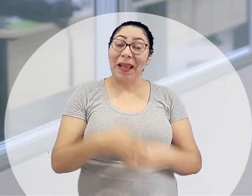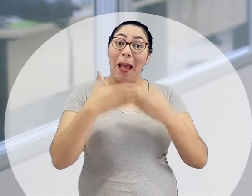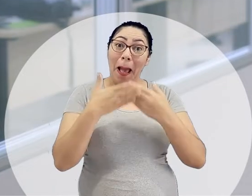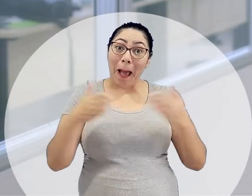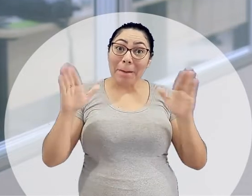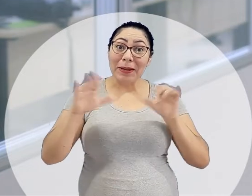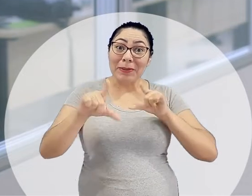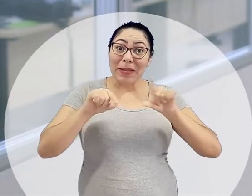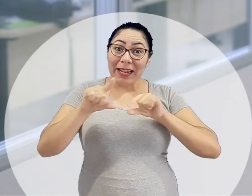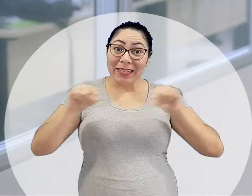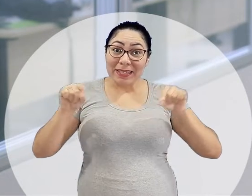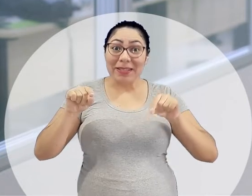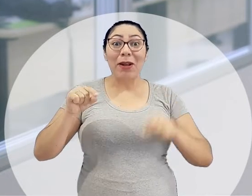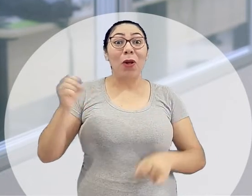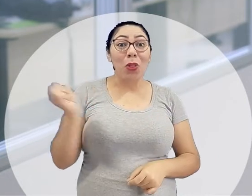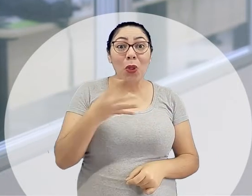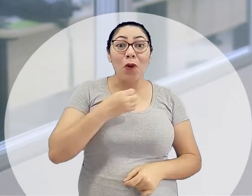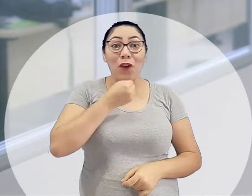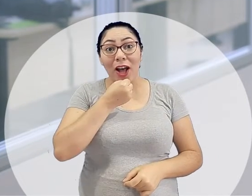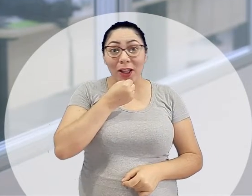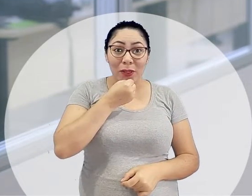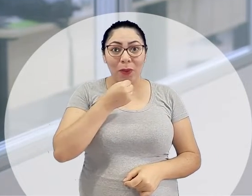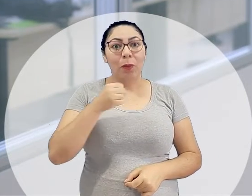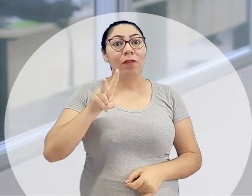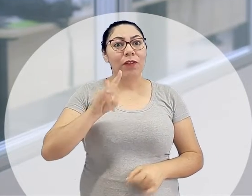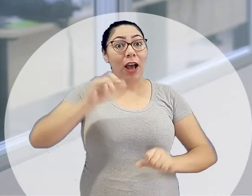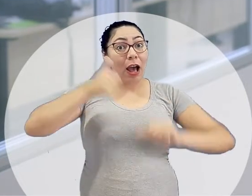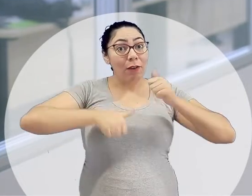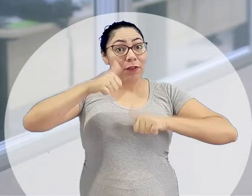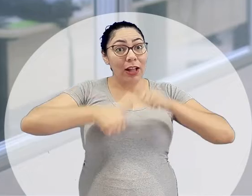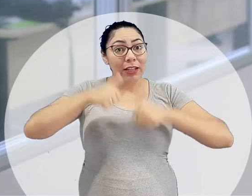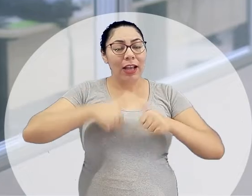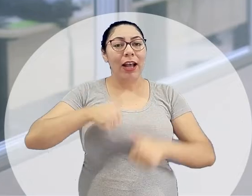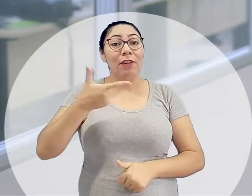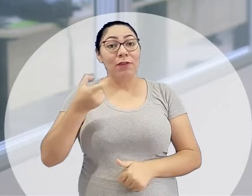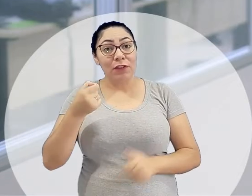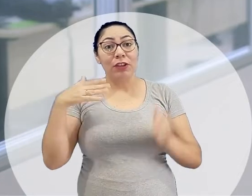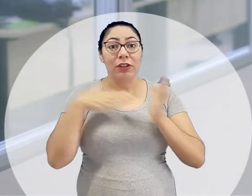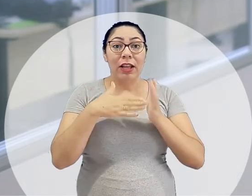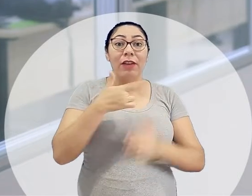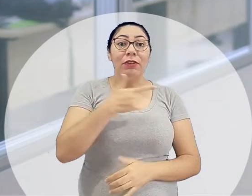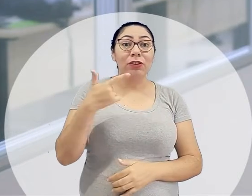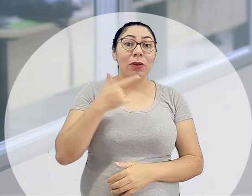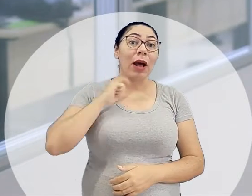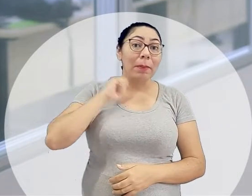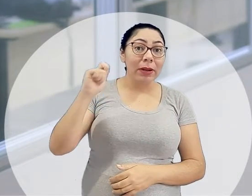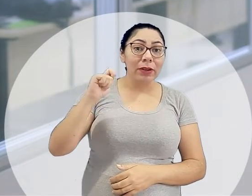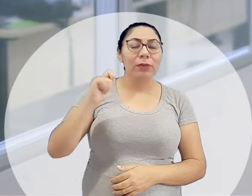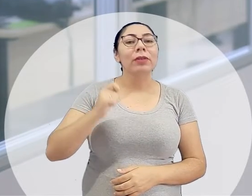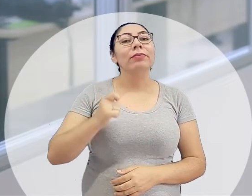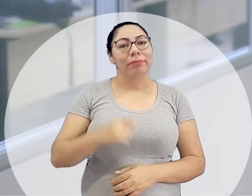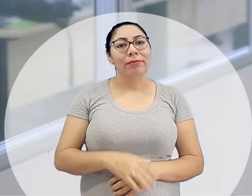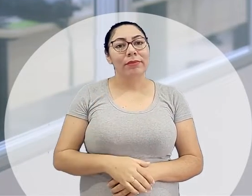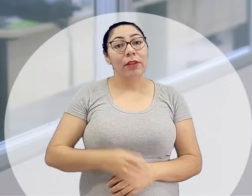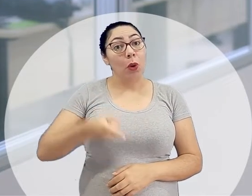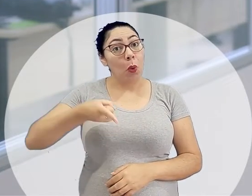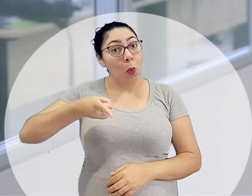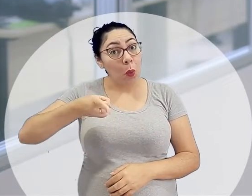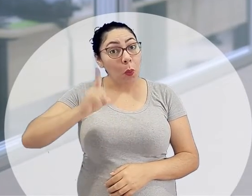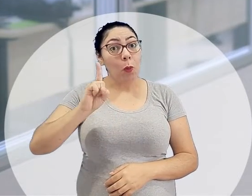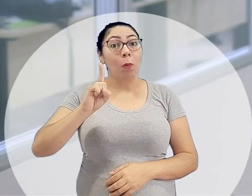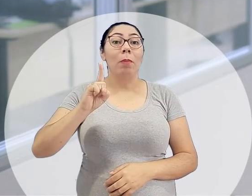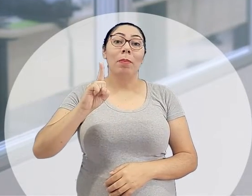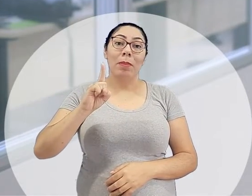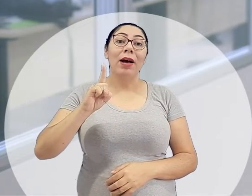as audições ocorrerão por ordem de chegada nos dias 20 e 22 de abril, de 13 horas e 30 minutos às 18h30,